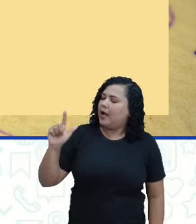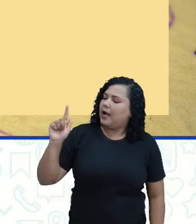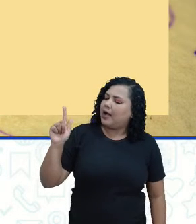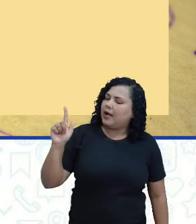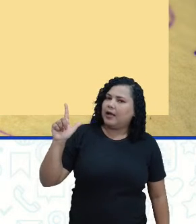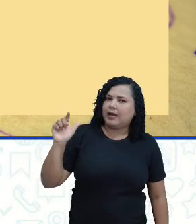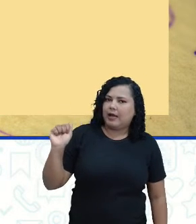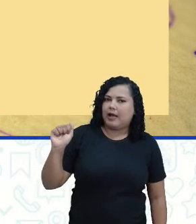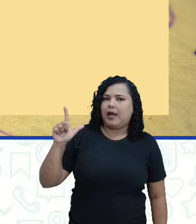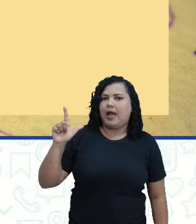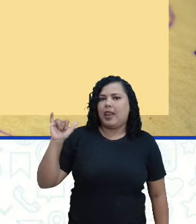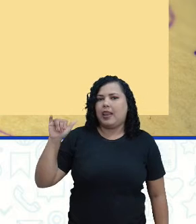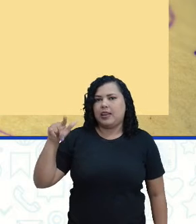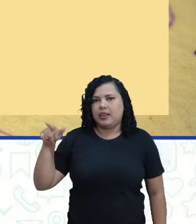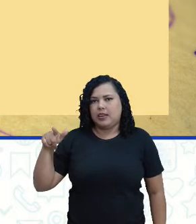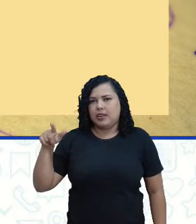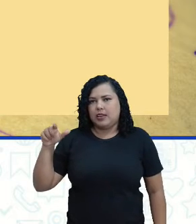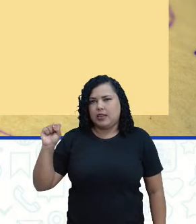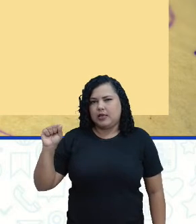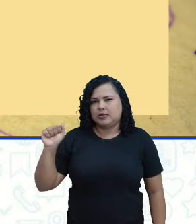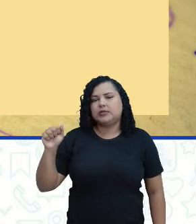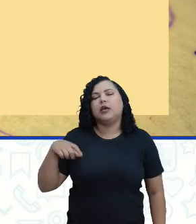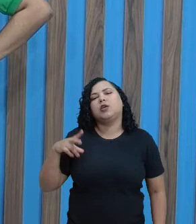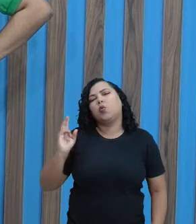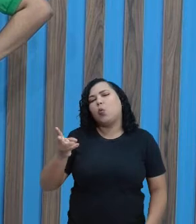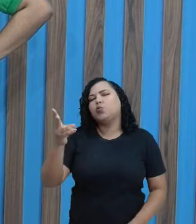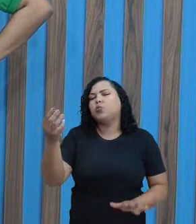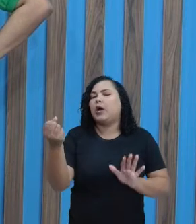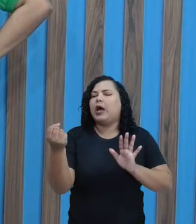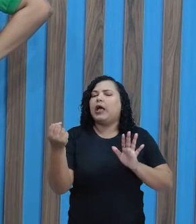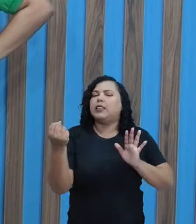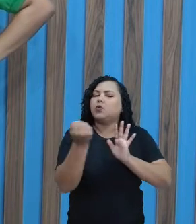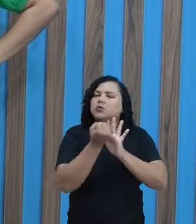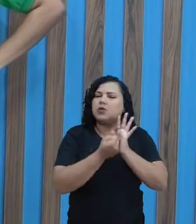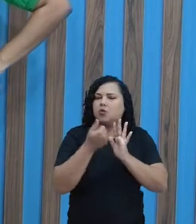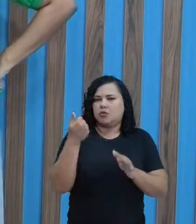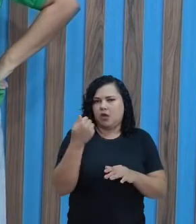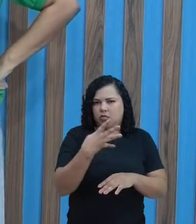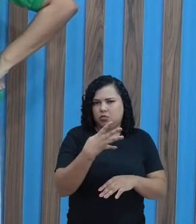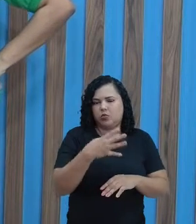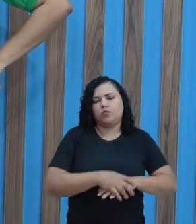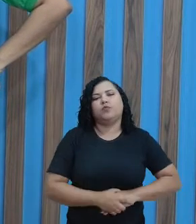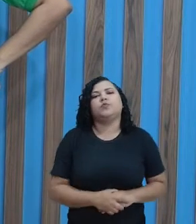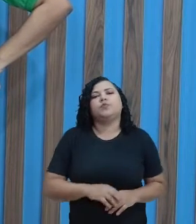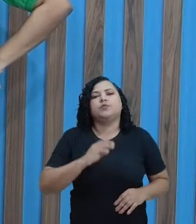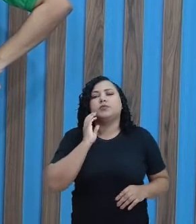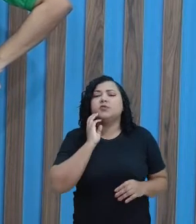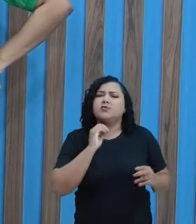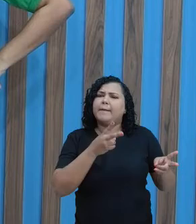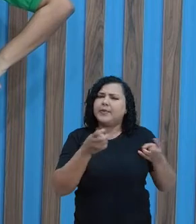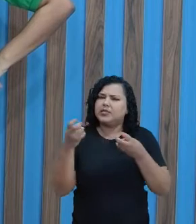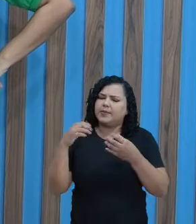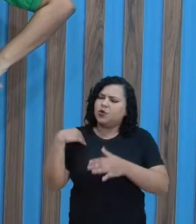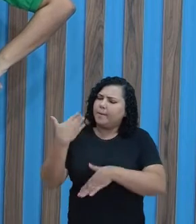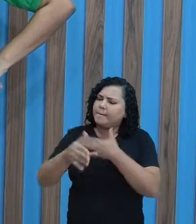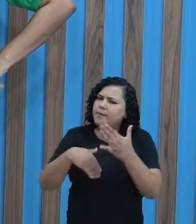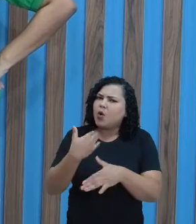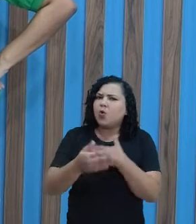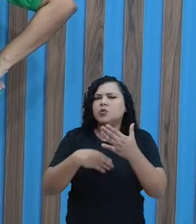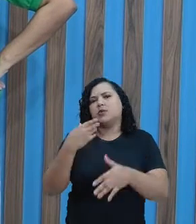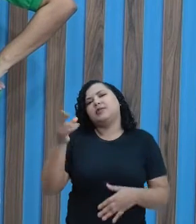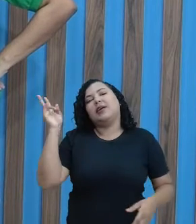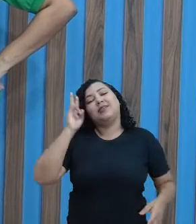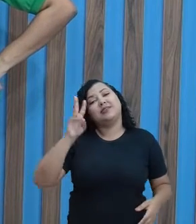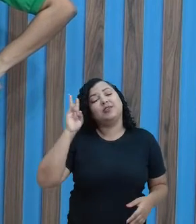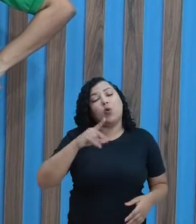portuguesas, e permanece até o século XIV, tá? Então, a gente vai vendo que, ao longo da história,